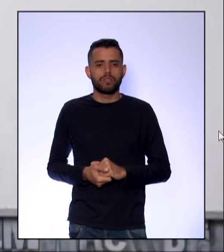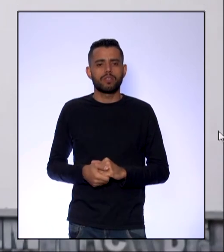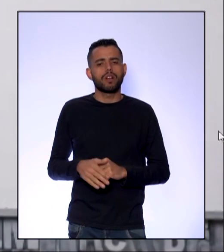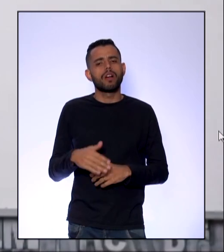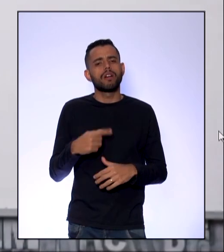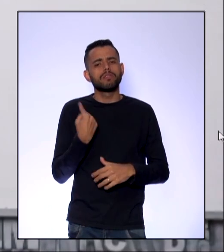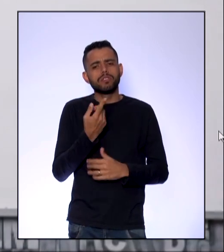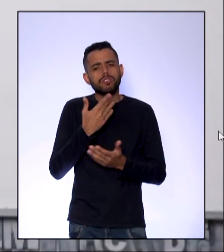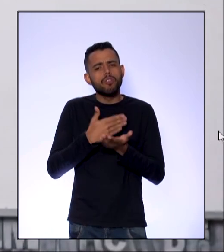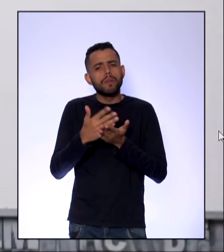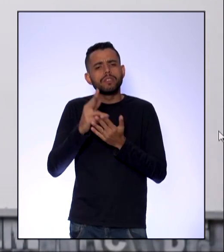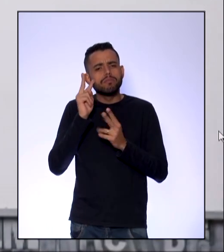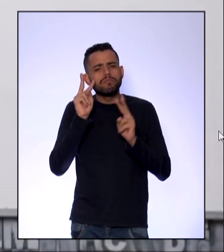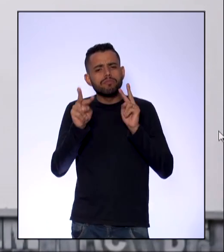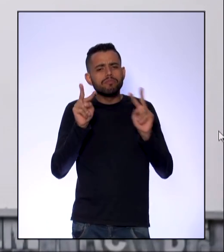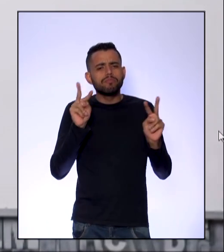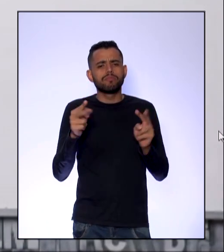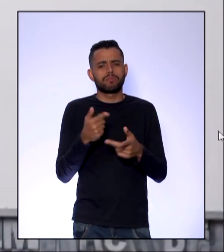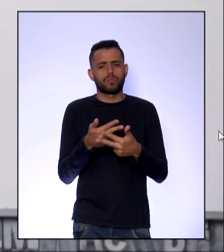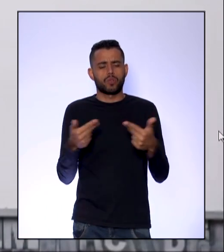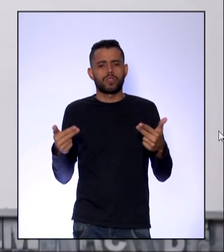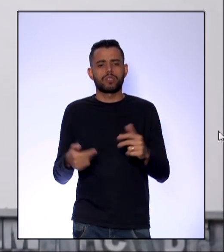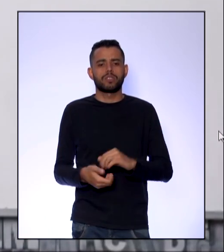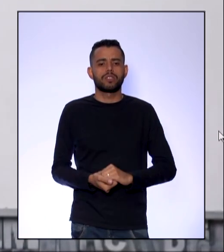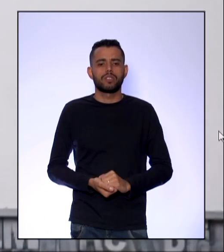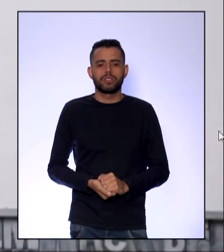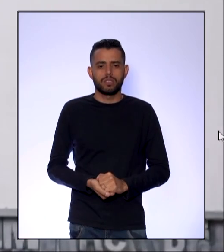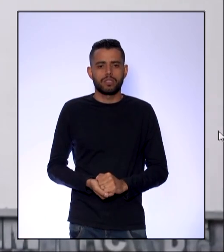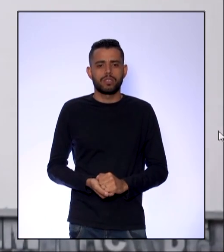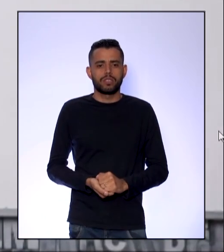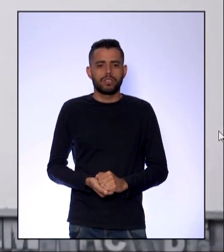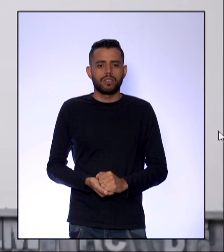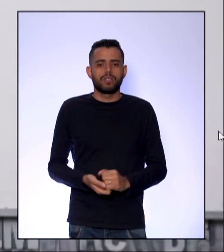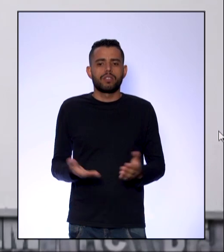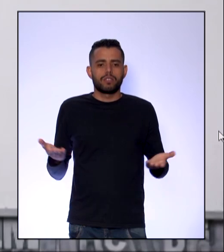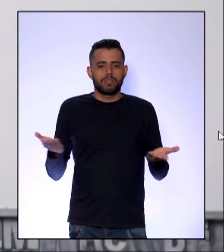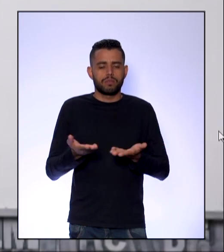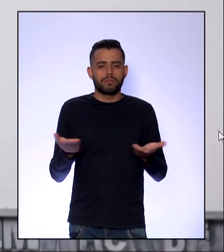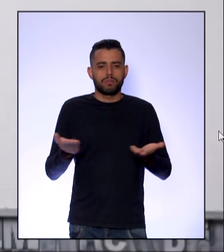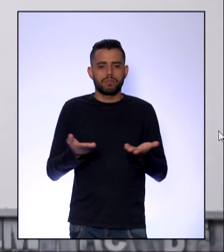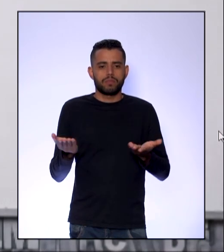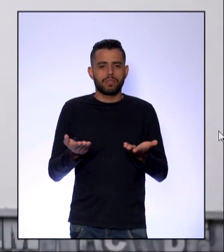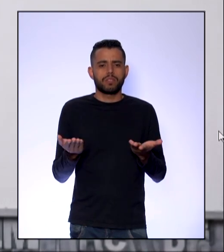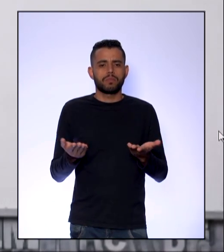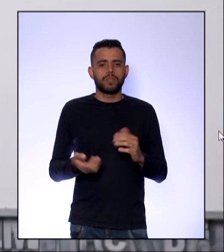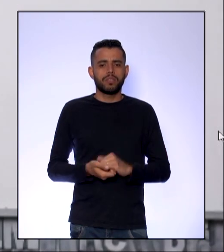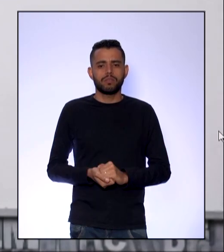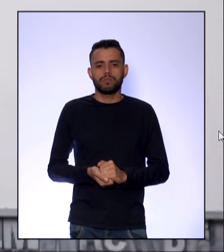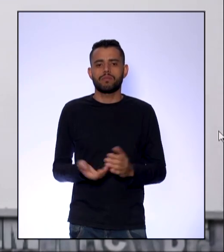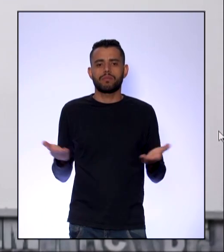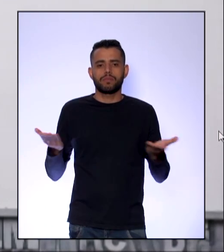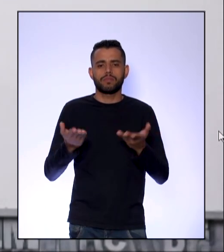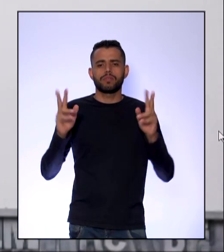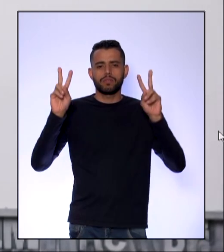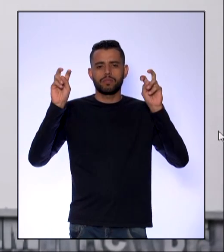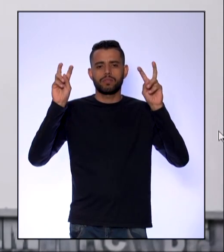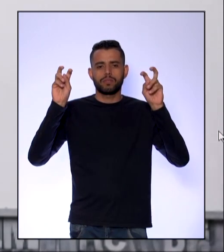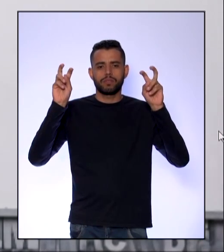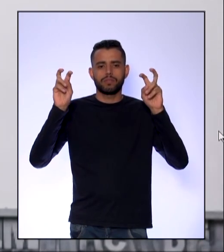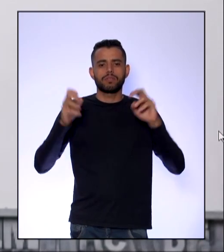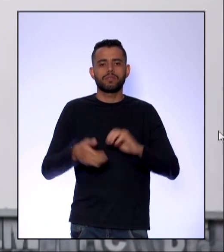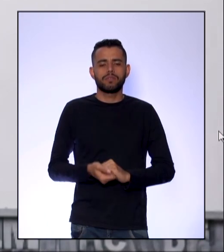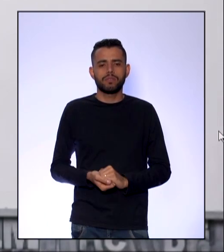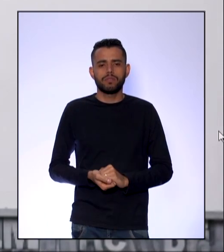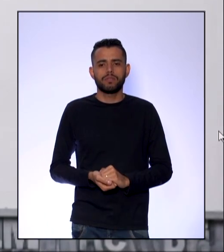a visualizar muitas coisas. Agora, nós vamos falar um pouquinho sobre